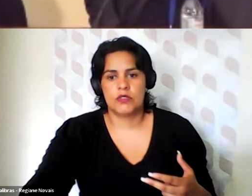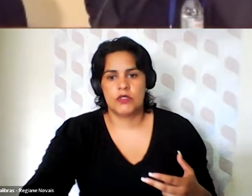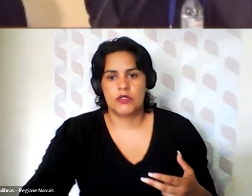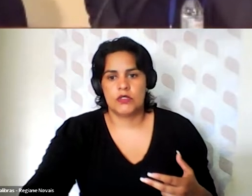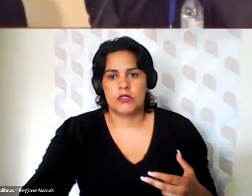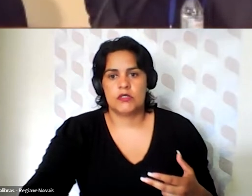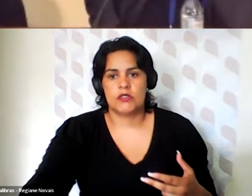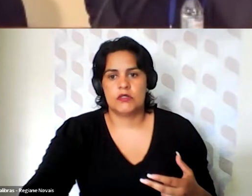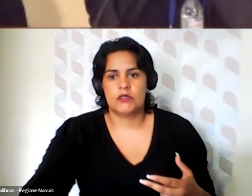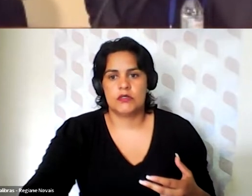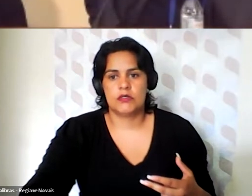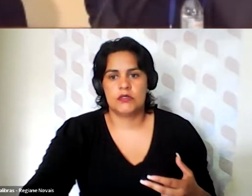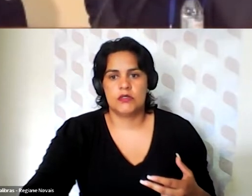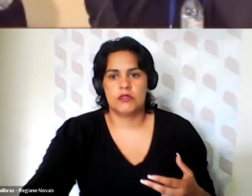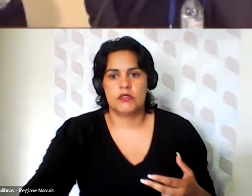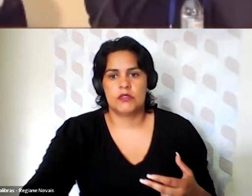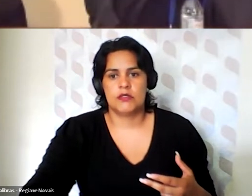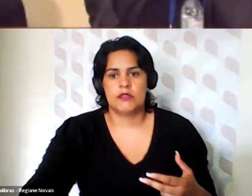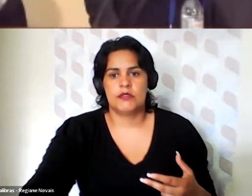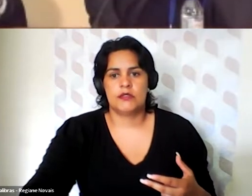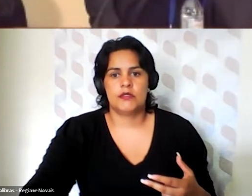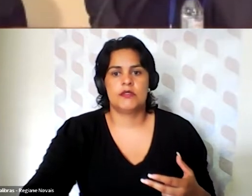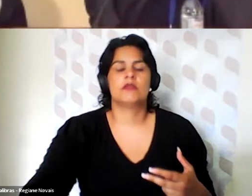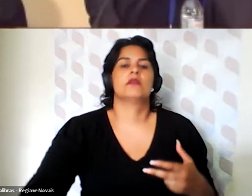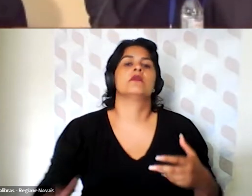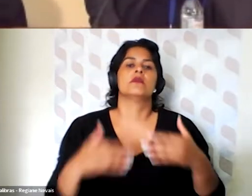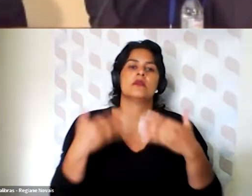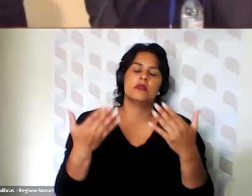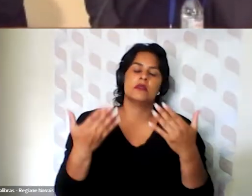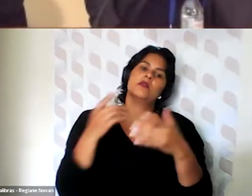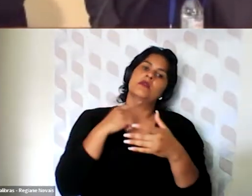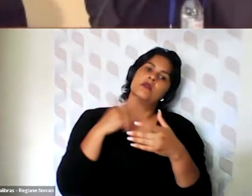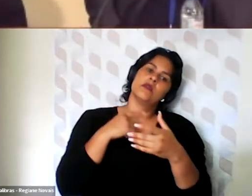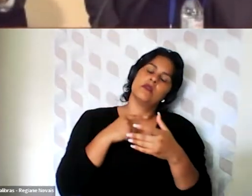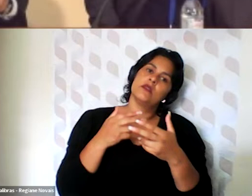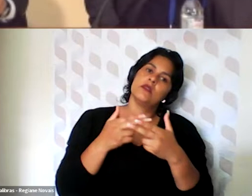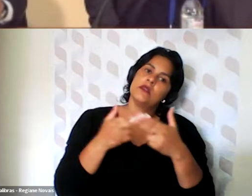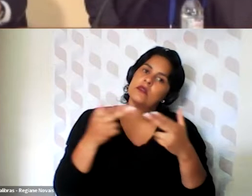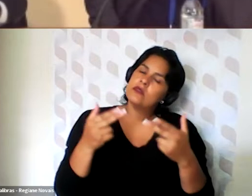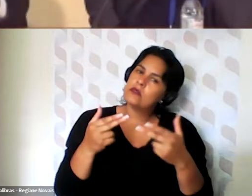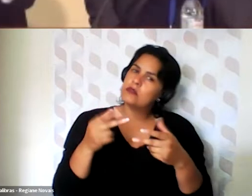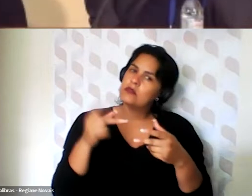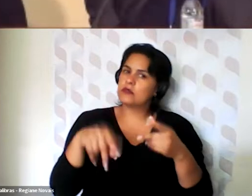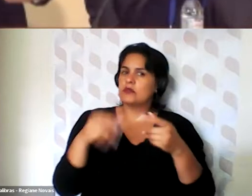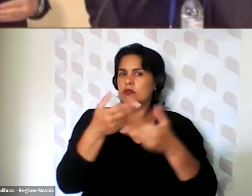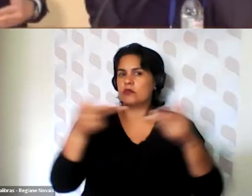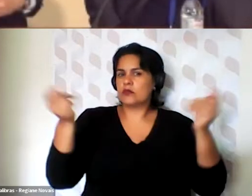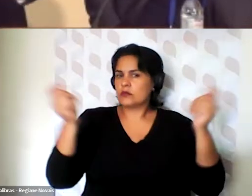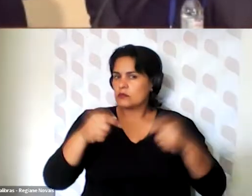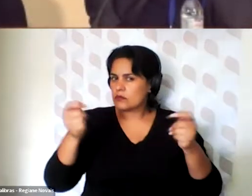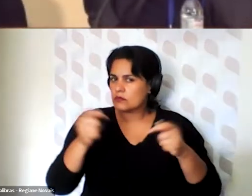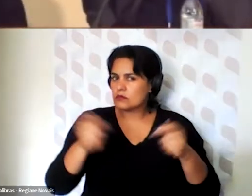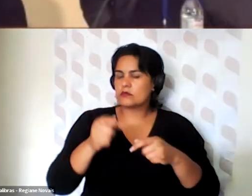que têm o que eles chamam de shared values, né? Assim, o requisito da like-mindedness, né? Então, assim,